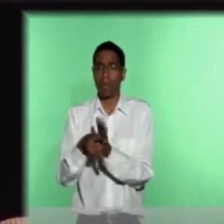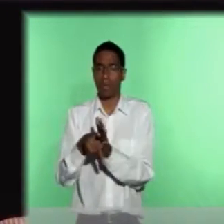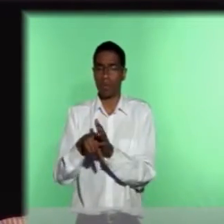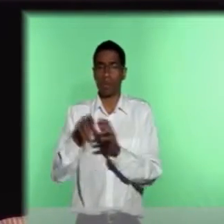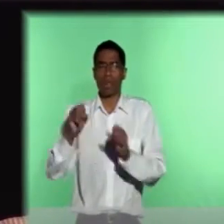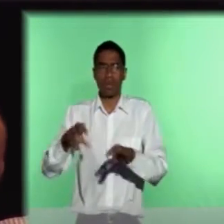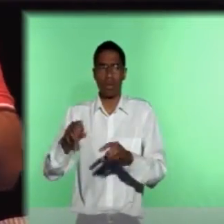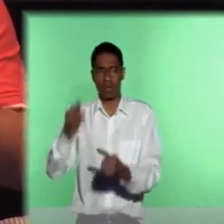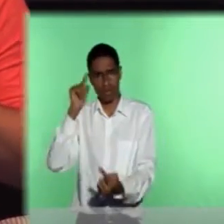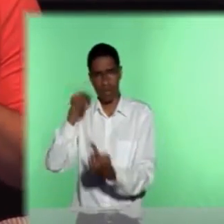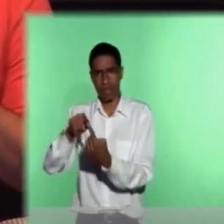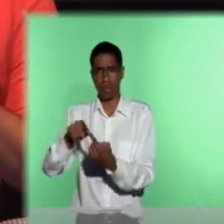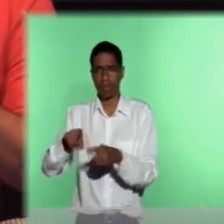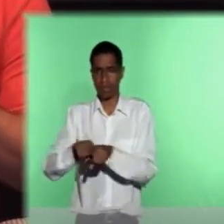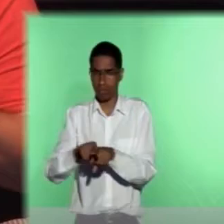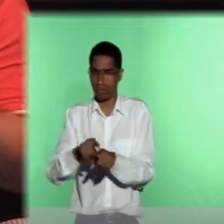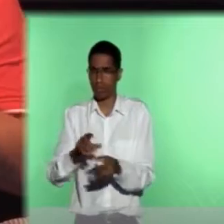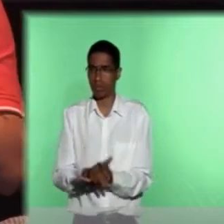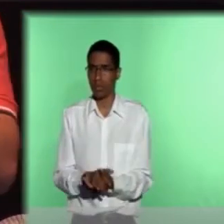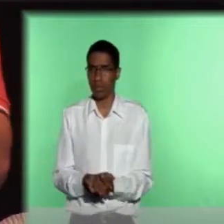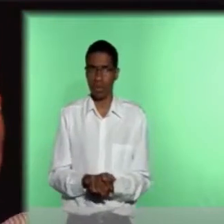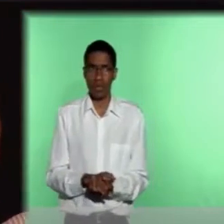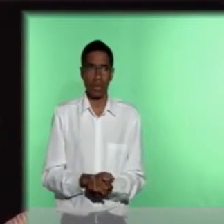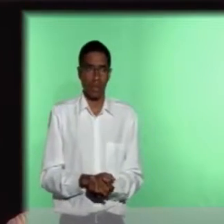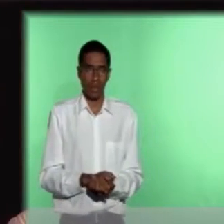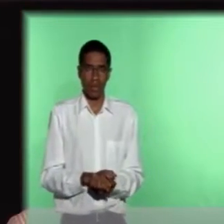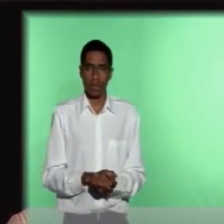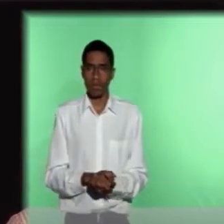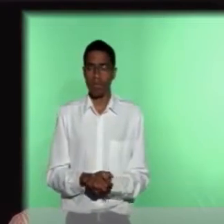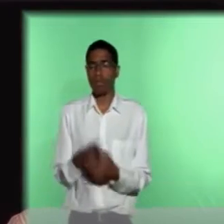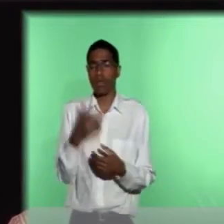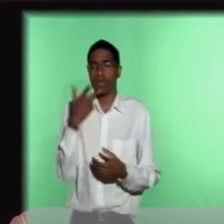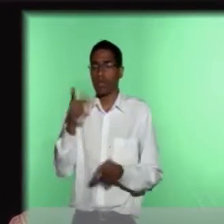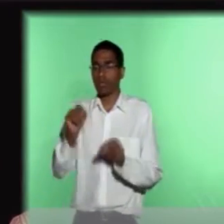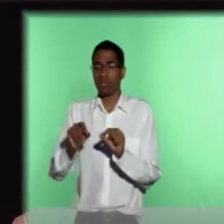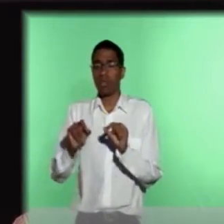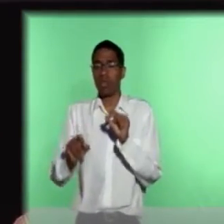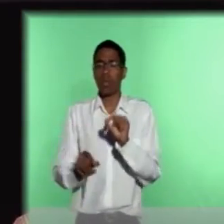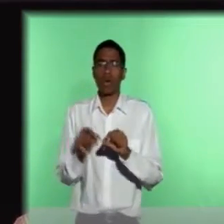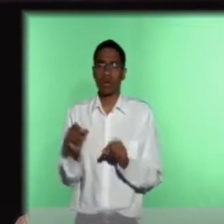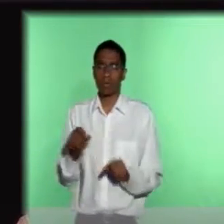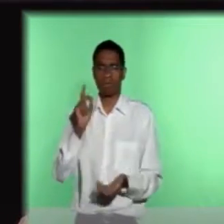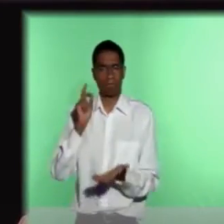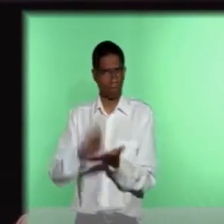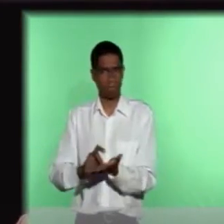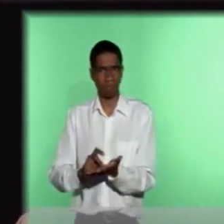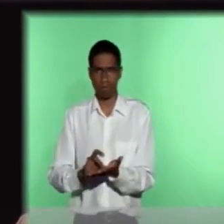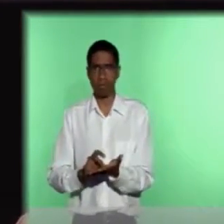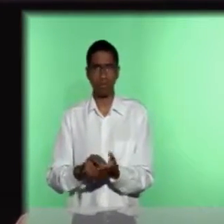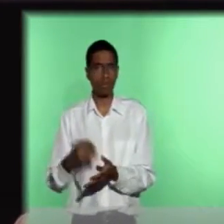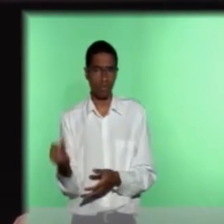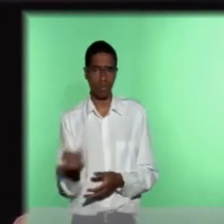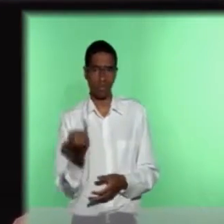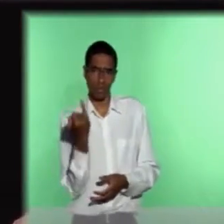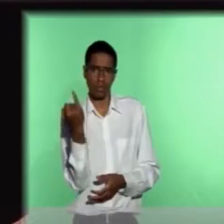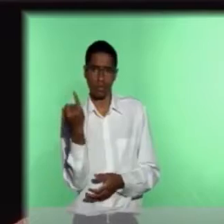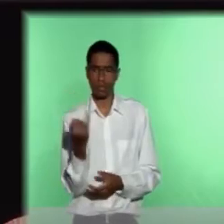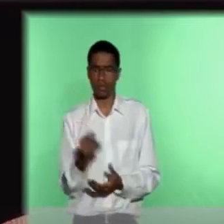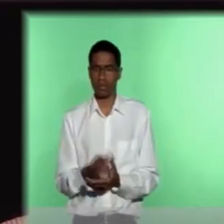qualquer país que deu certo no mundo, hein, gente? Não estou falando uma realidade hipotética.